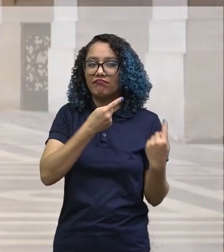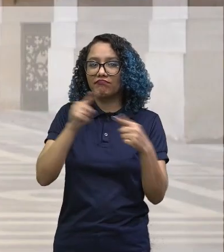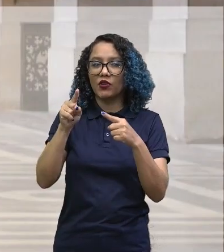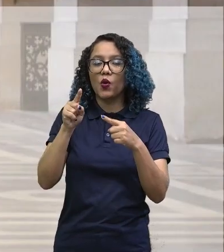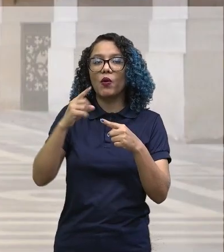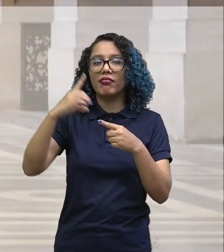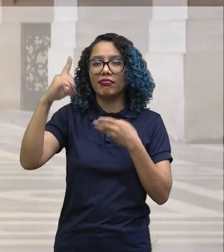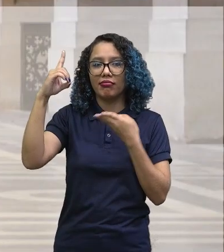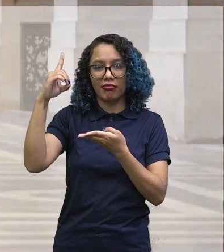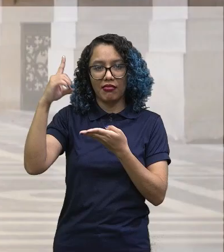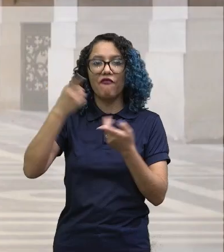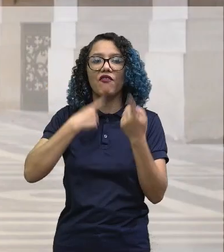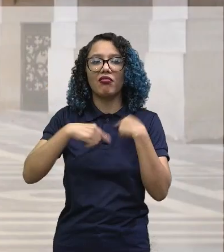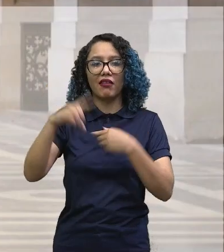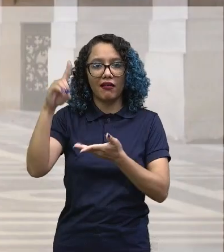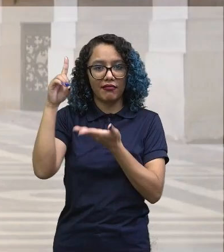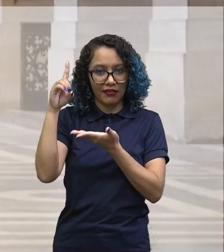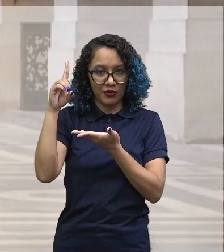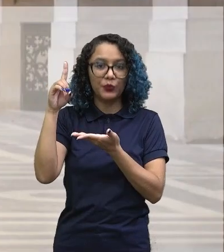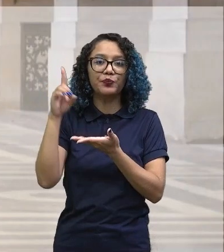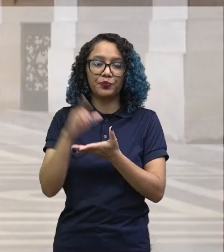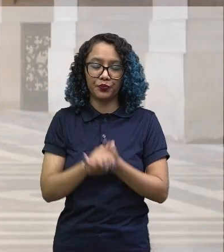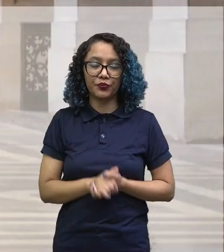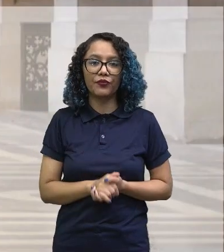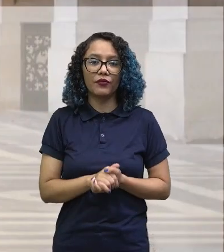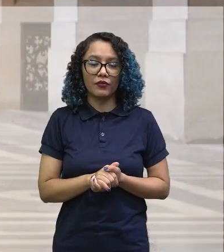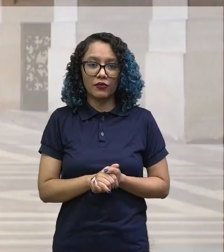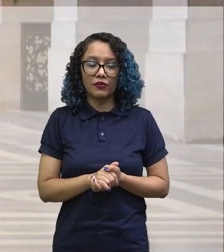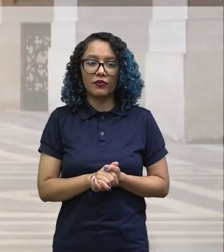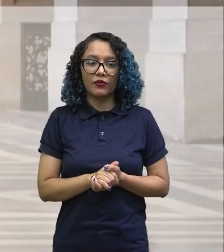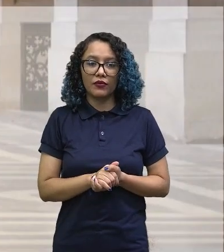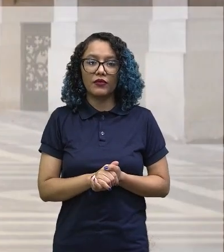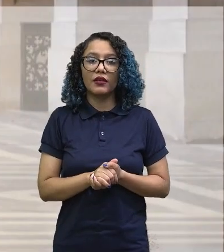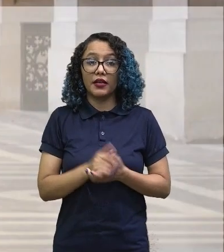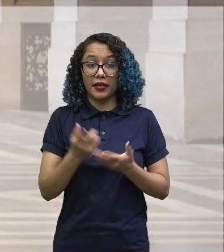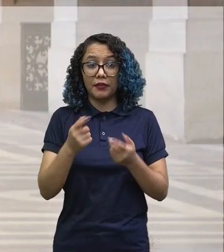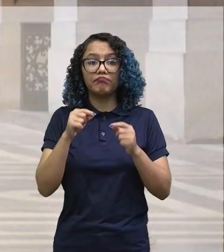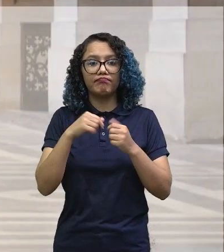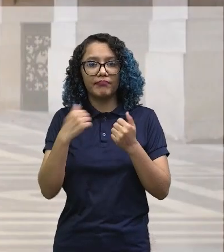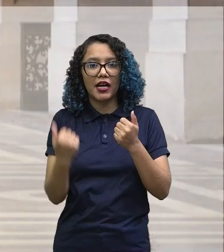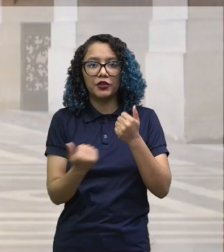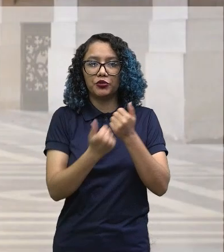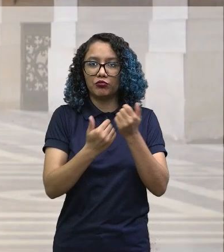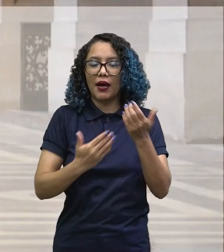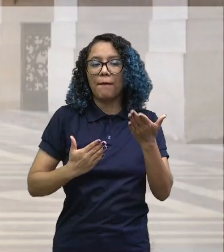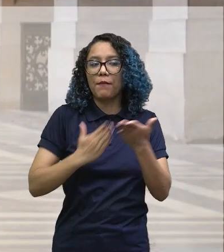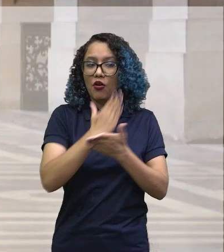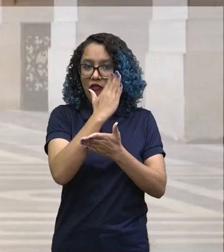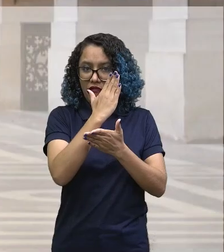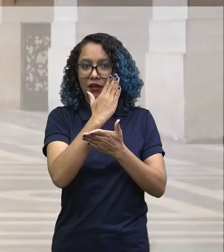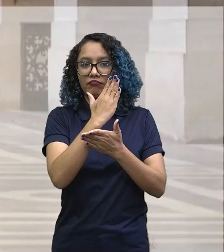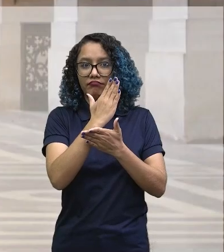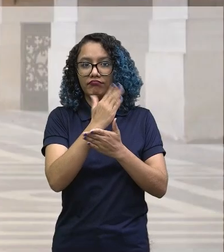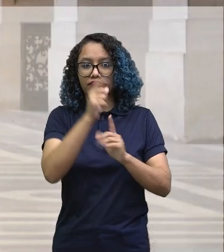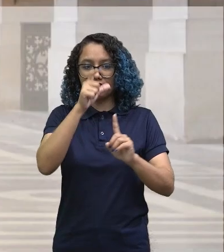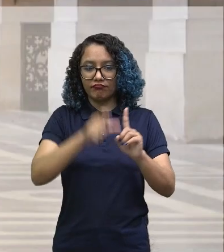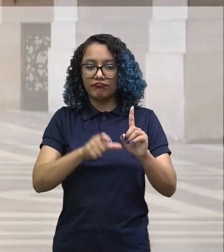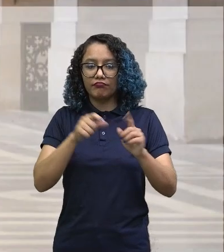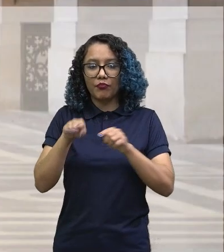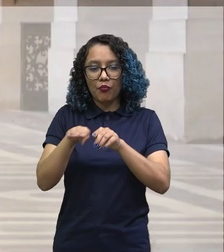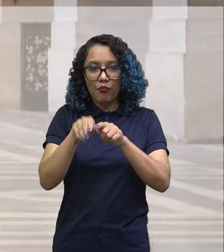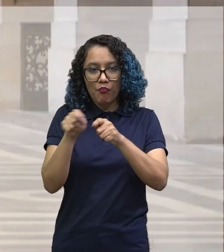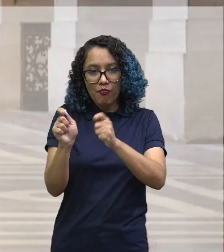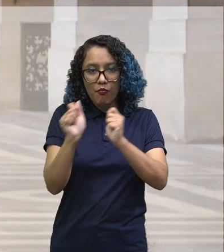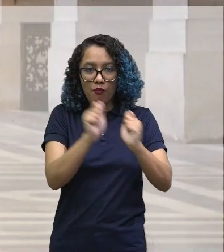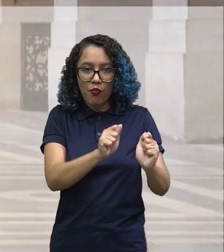diretamente a uma vontade divina. Então, isso vai ajudar a legitimar essa autoridade. Agora, a gente vai abordar a